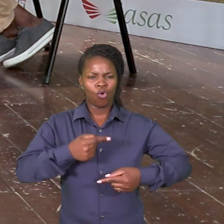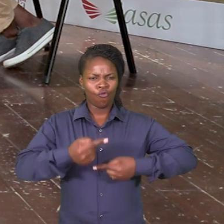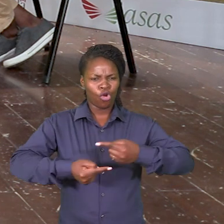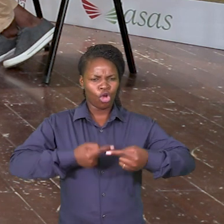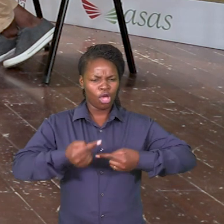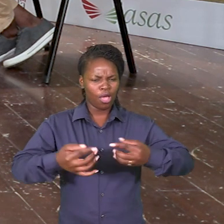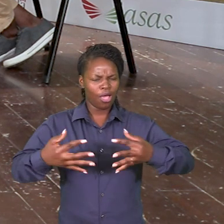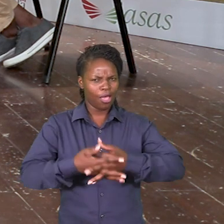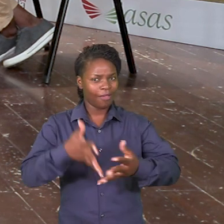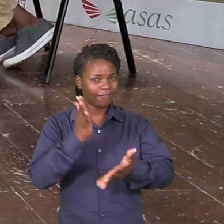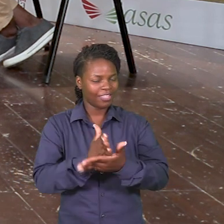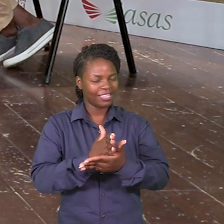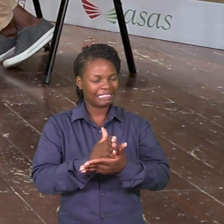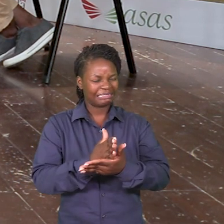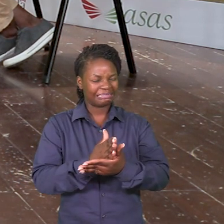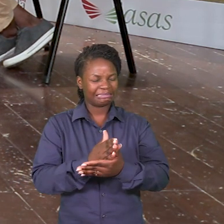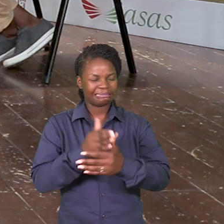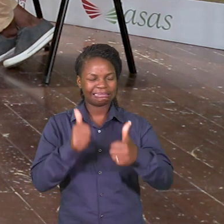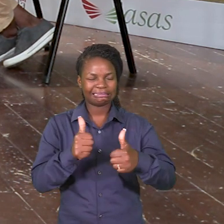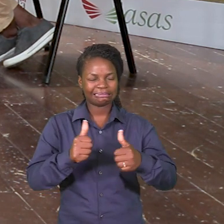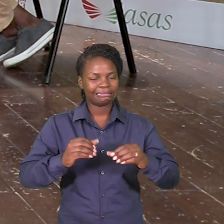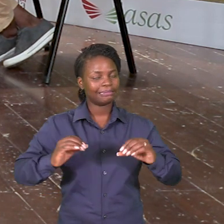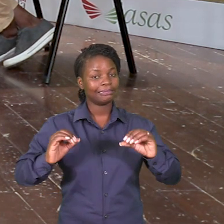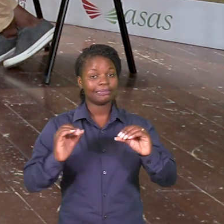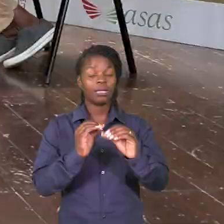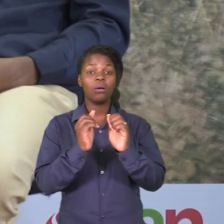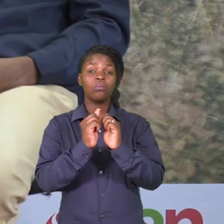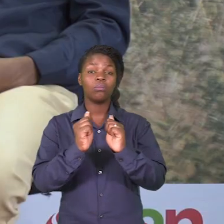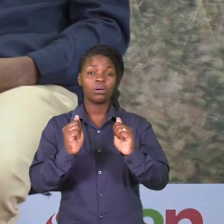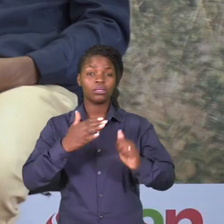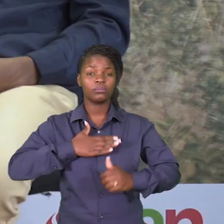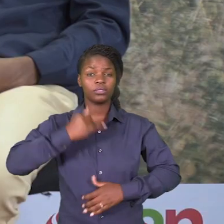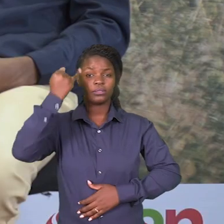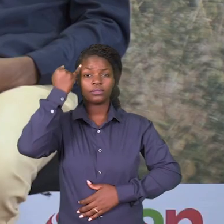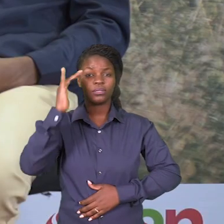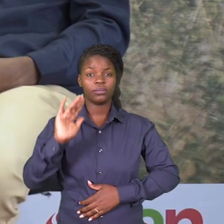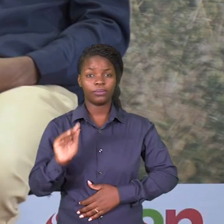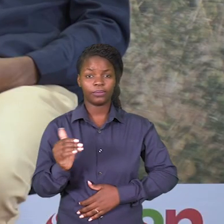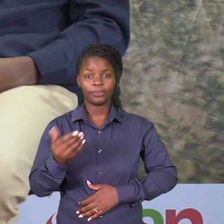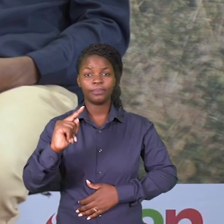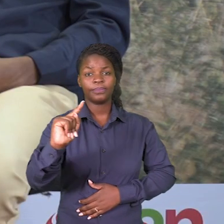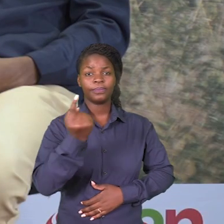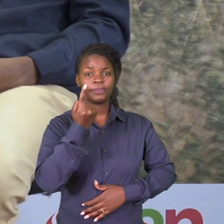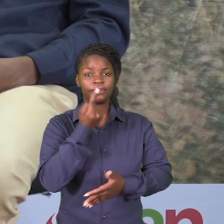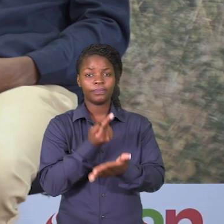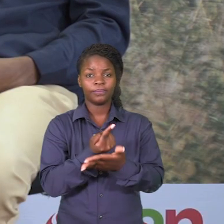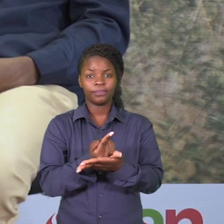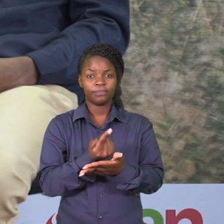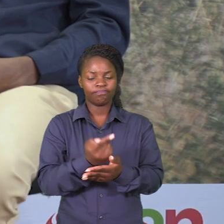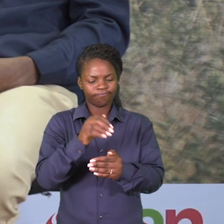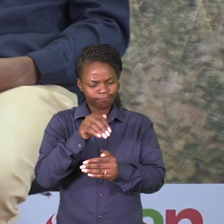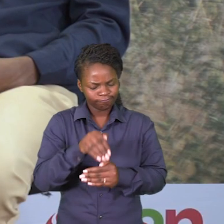ele funciona de forma pena não não está a funcionar como desejado Hum eu penso que primeiro